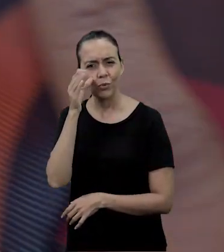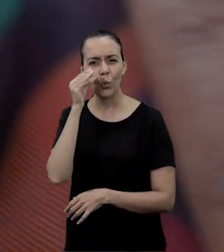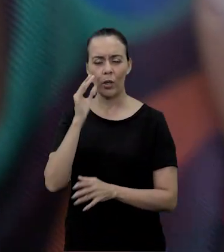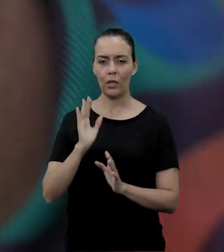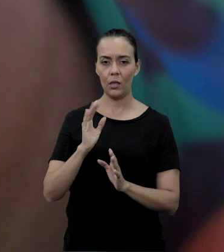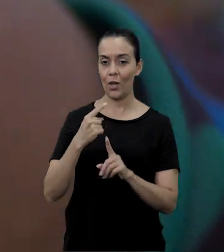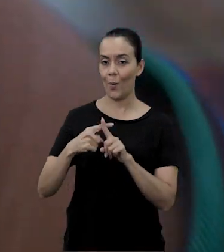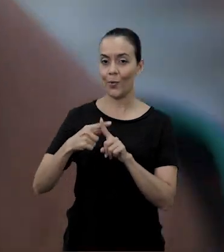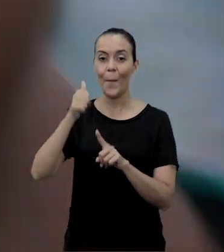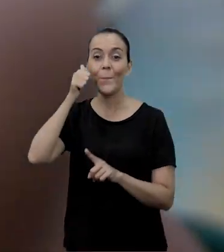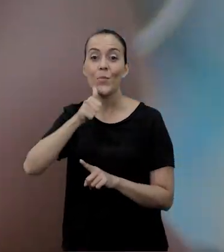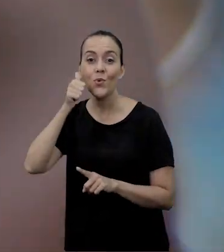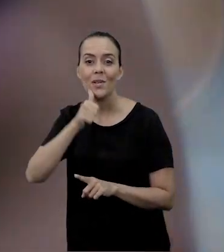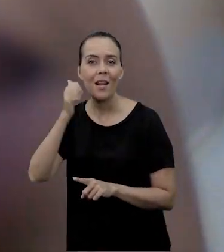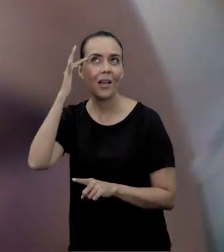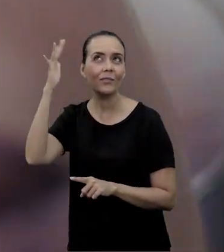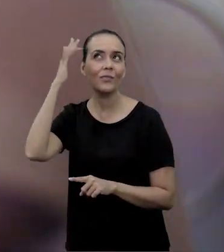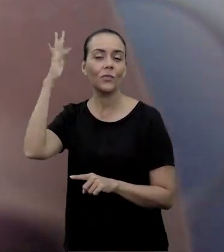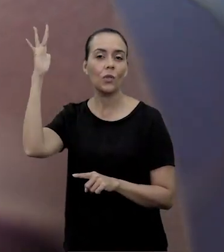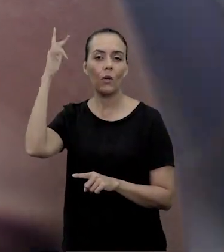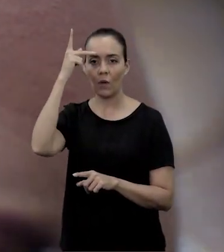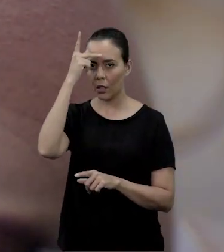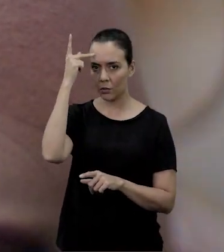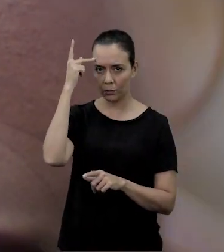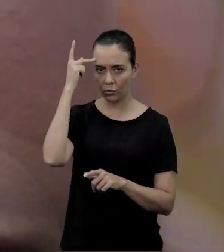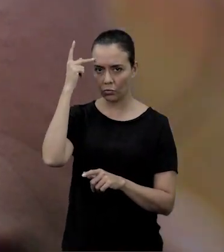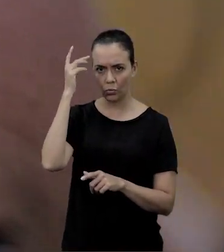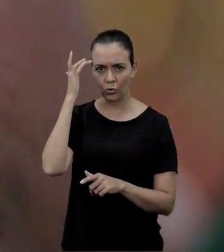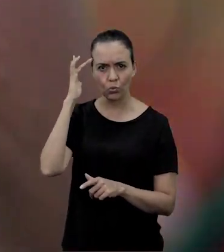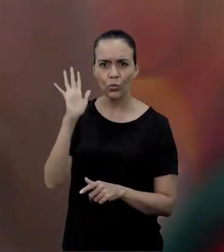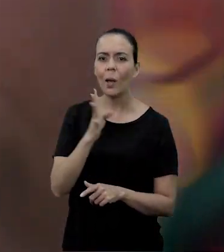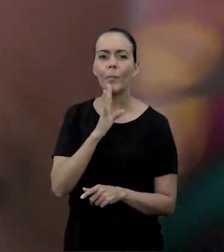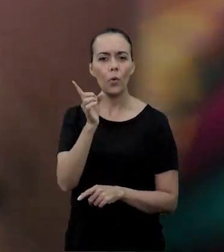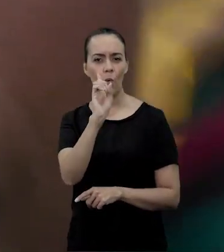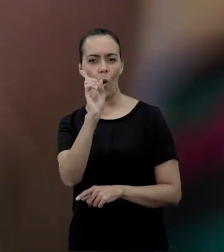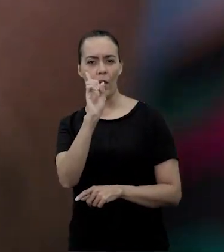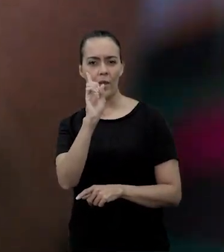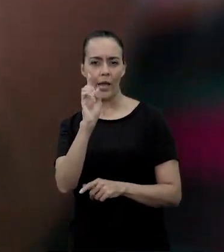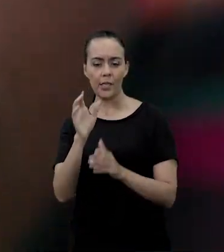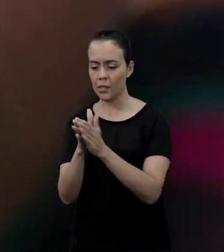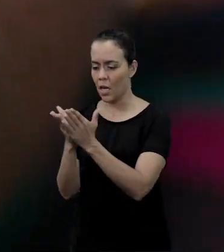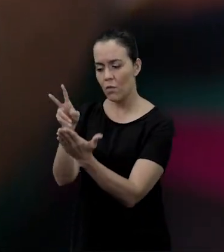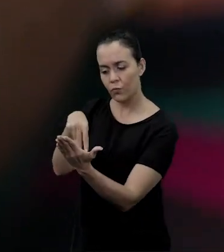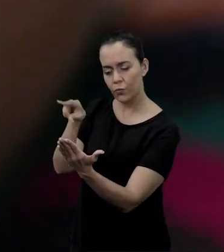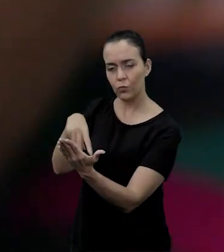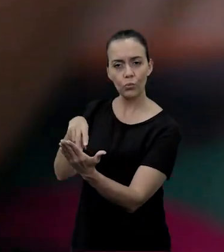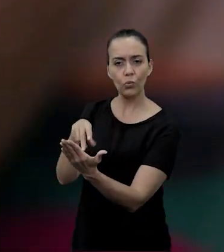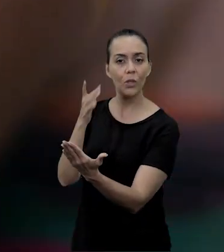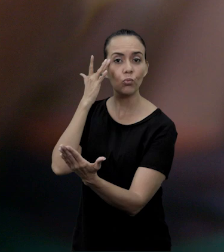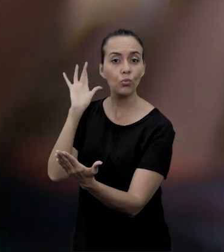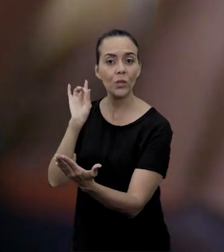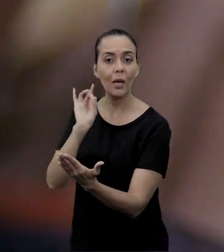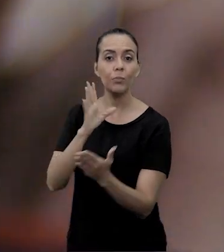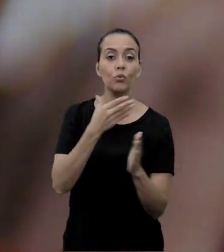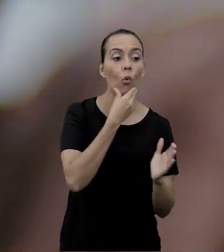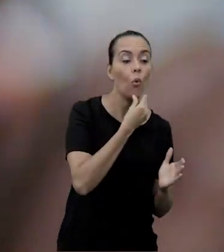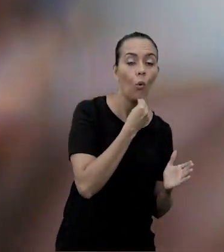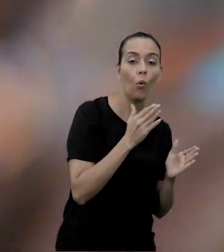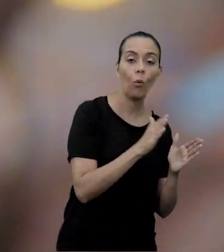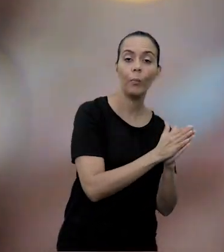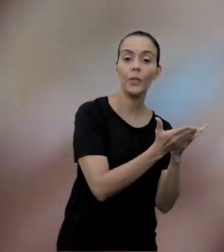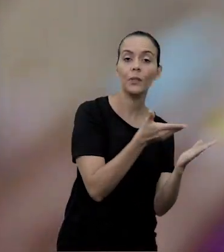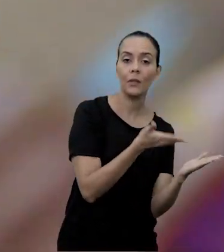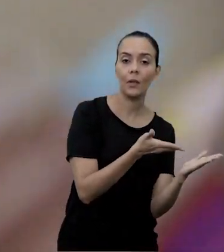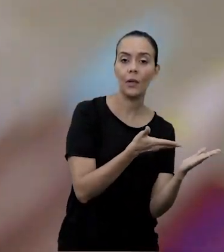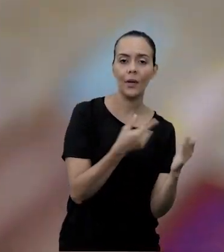próprias filósofas latino-americanas não são lidas nos países latino-americanos, né? Quer dizer, então é uma colonização de